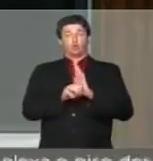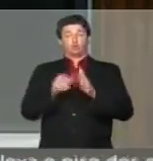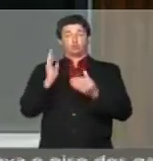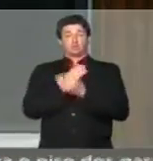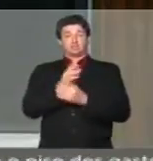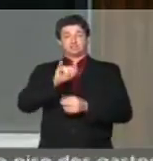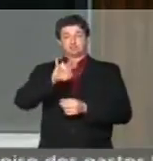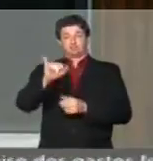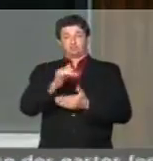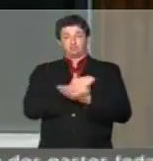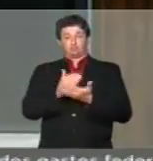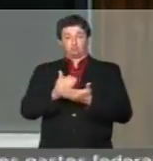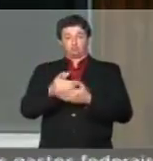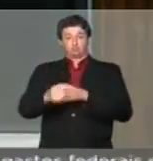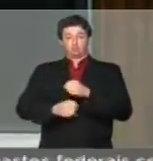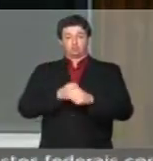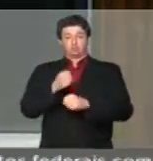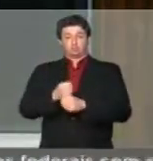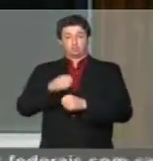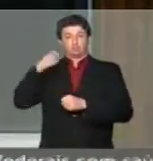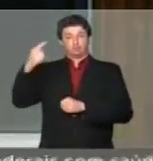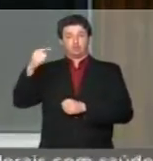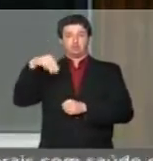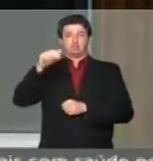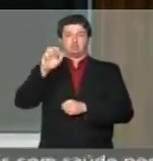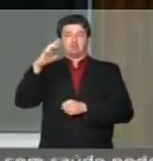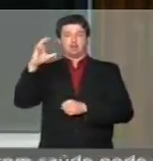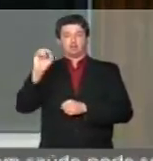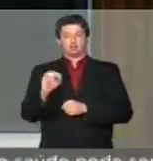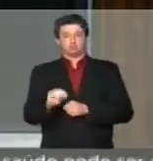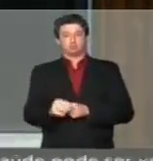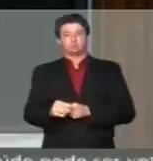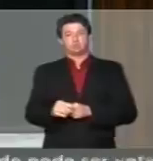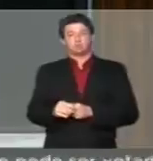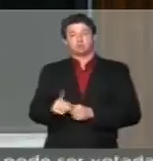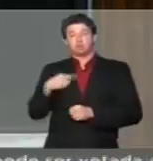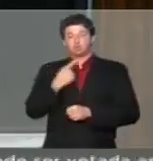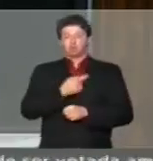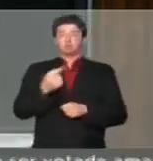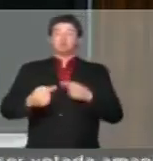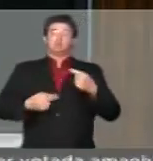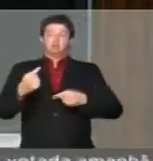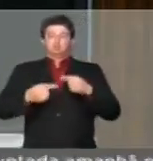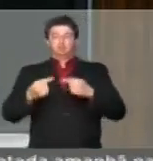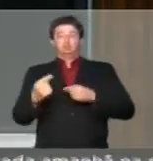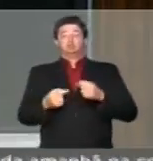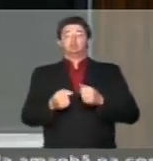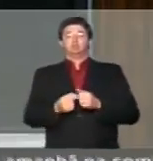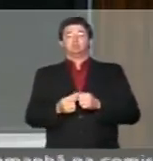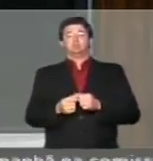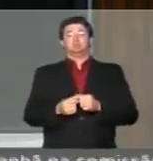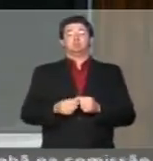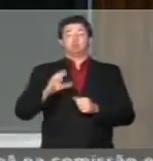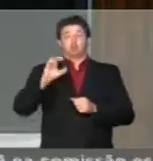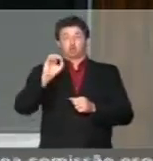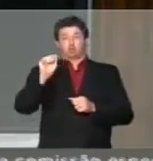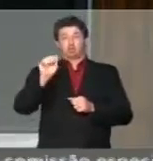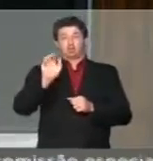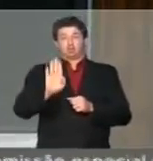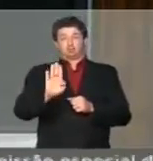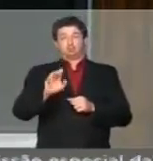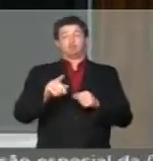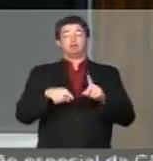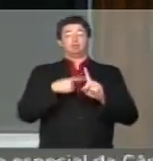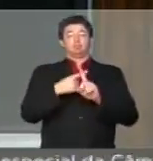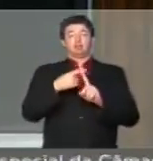Civil, que entra em vigor em março do ano que vem. Nós fizemos uma discussão com a OAB, com o